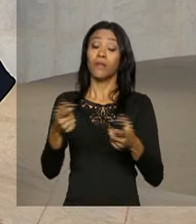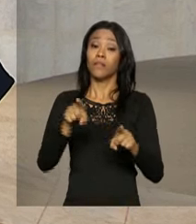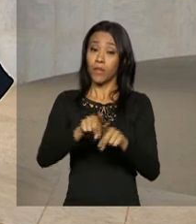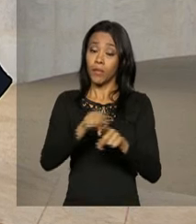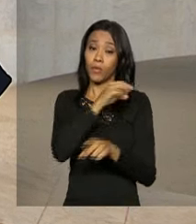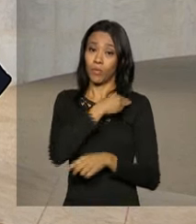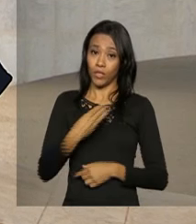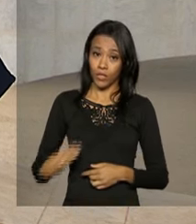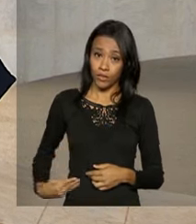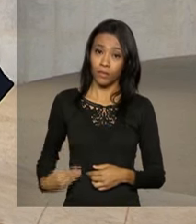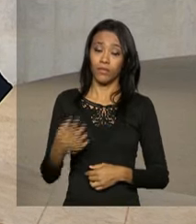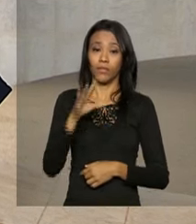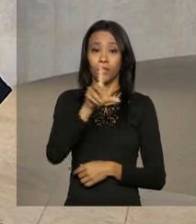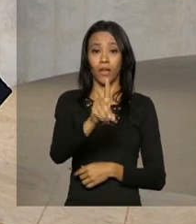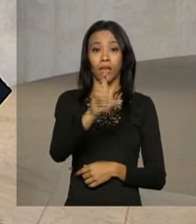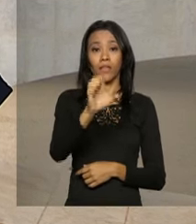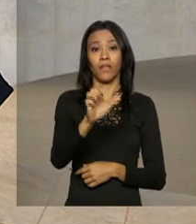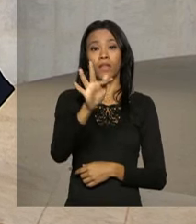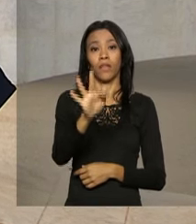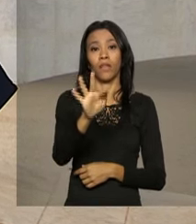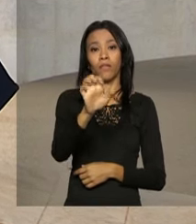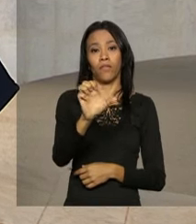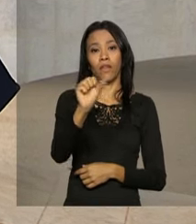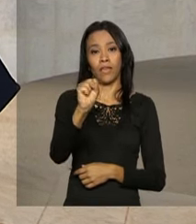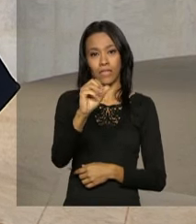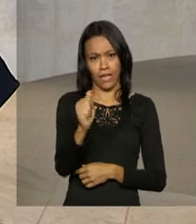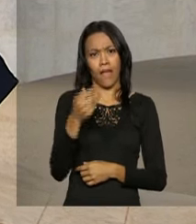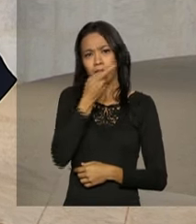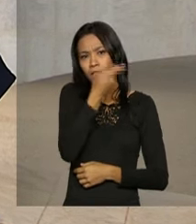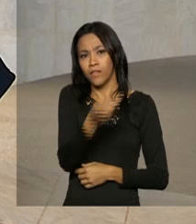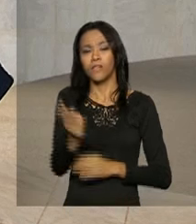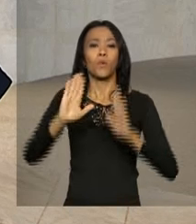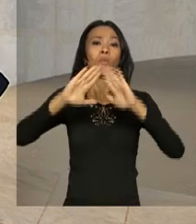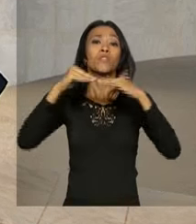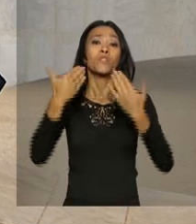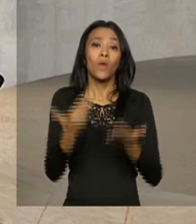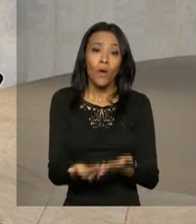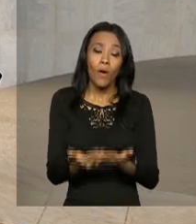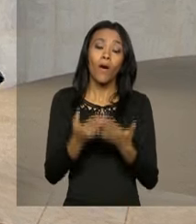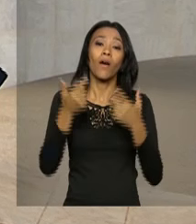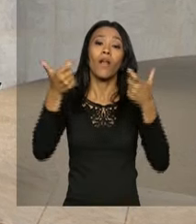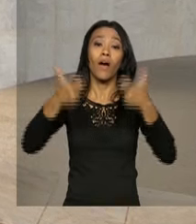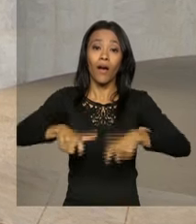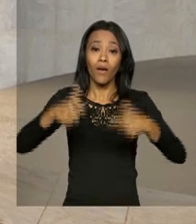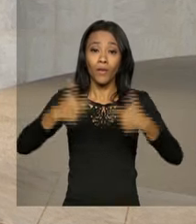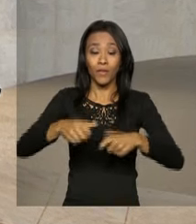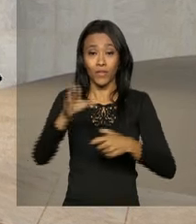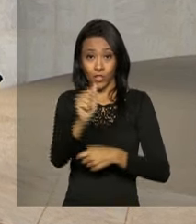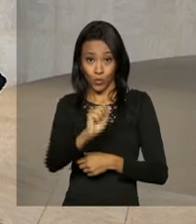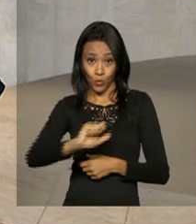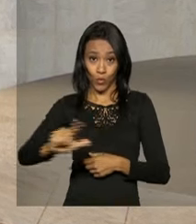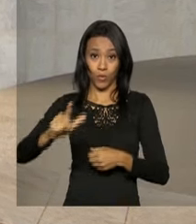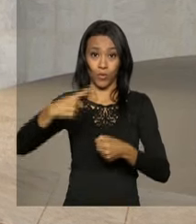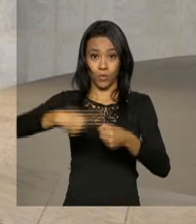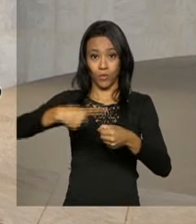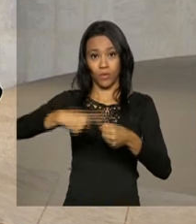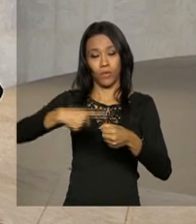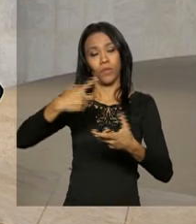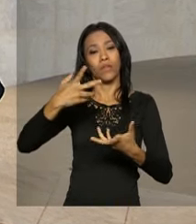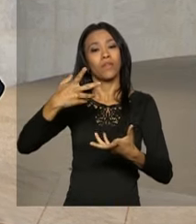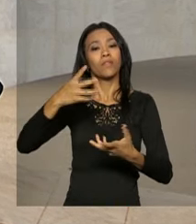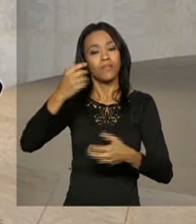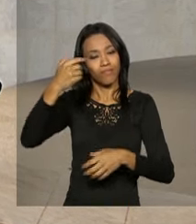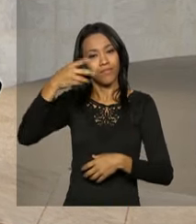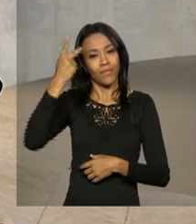também participou das atividades nesta manhã e visitou uma escola na comunidade Heliópolis, na zona sul de São Paulo. Vamos acompanhar o que o